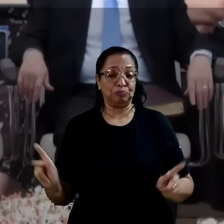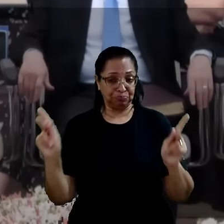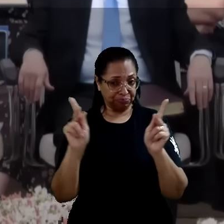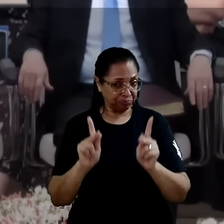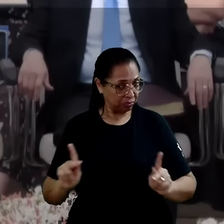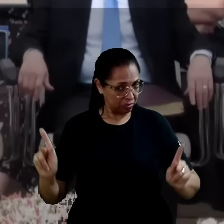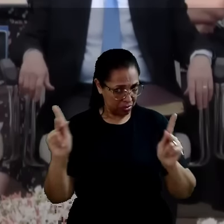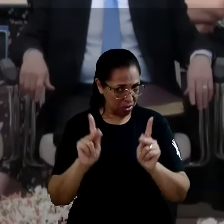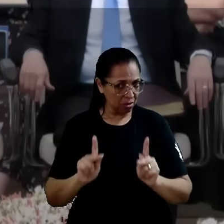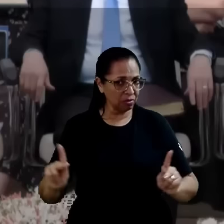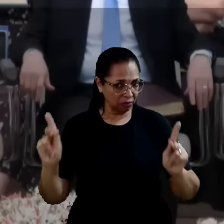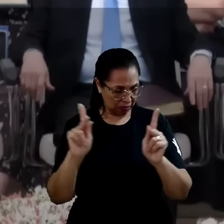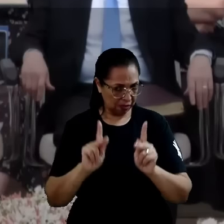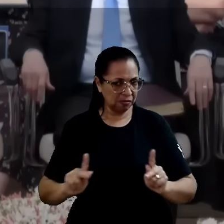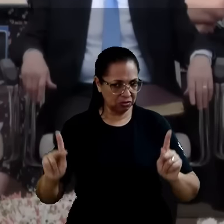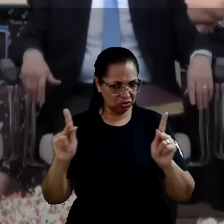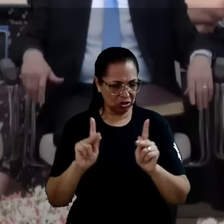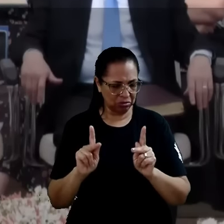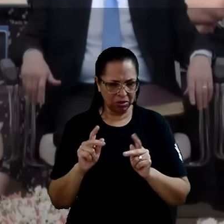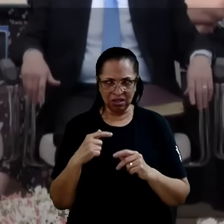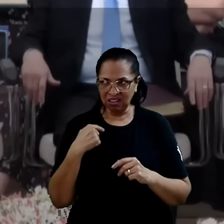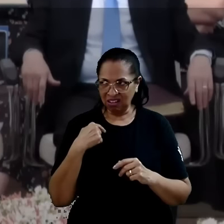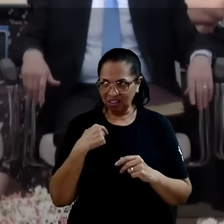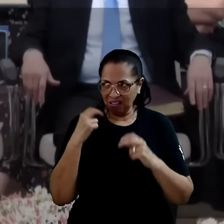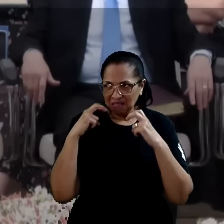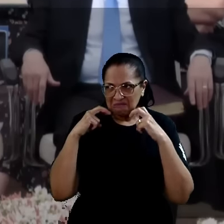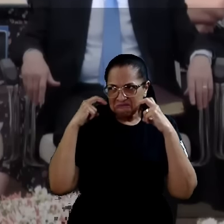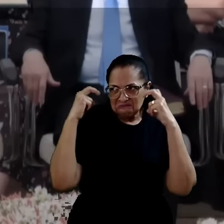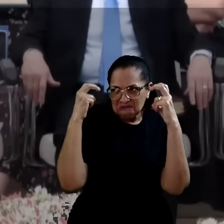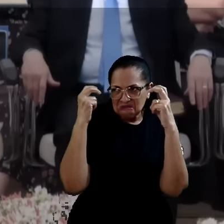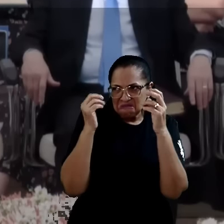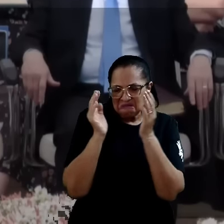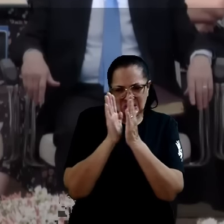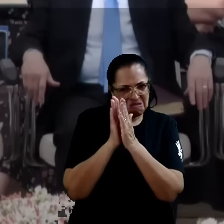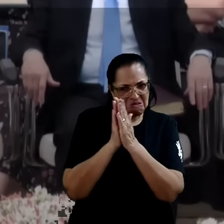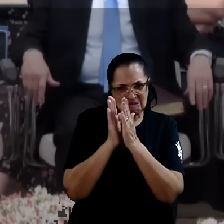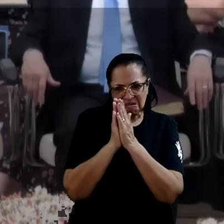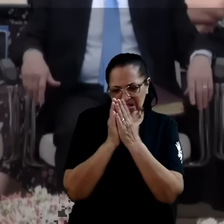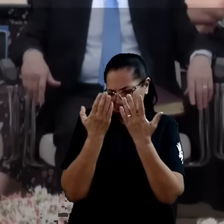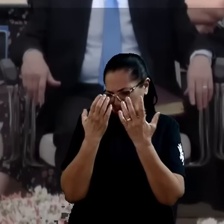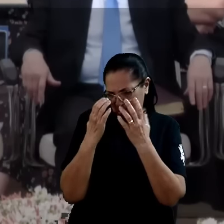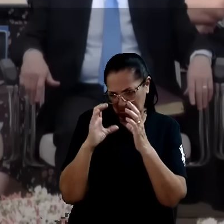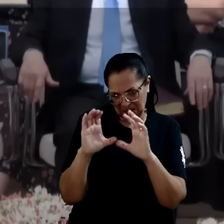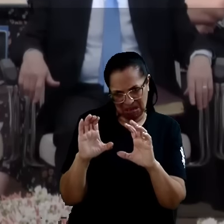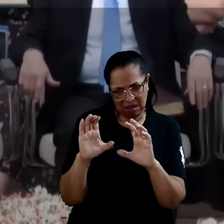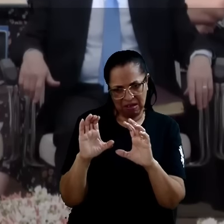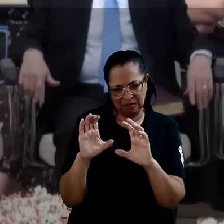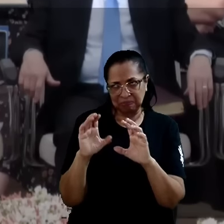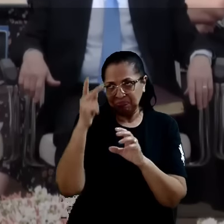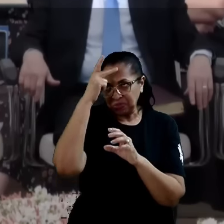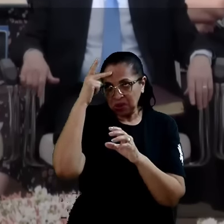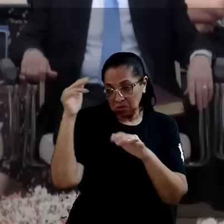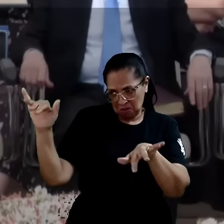terra eu consagro a ele se alguém consagrou aquela comida para alguém já tá desfeito ali tô consagrando ao